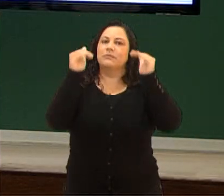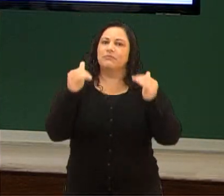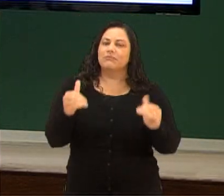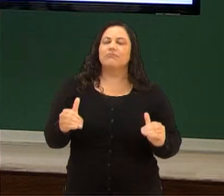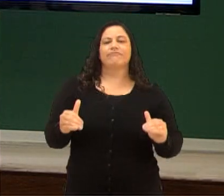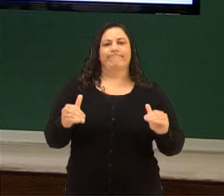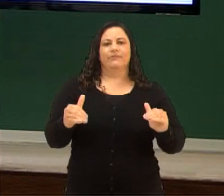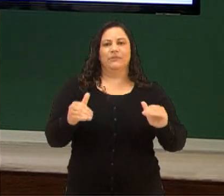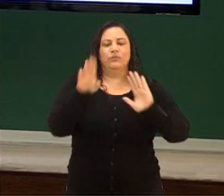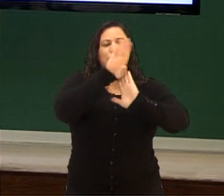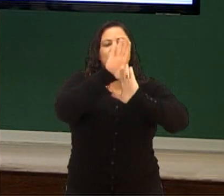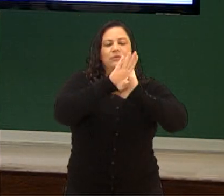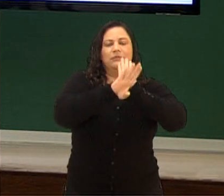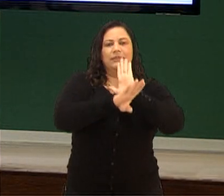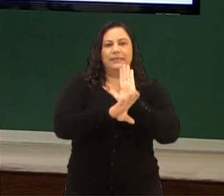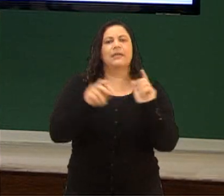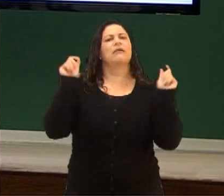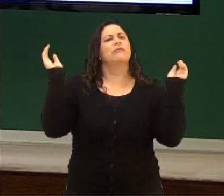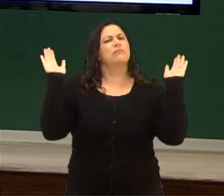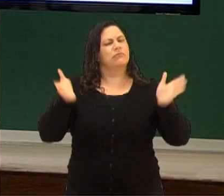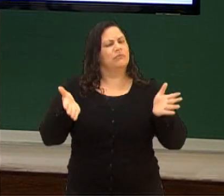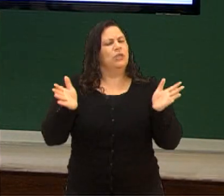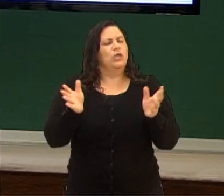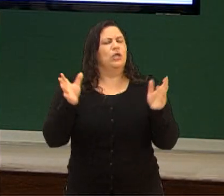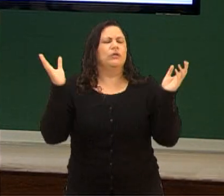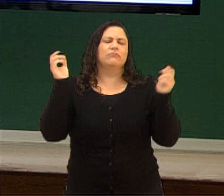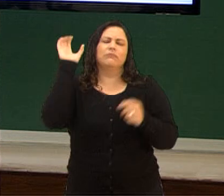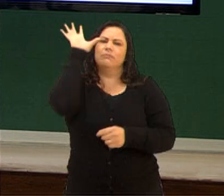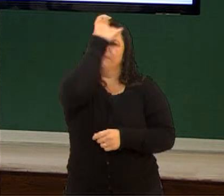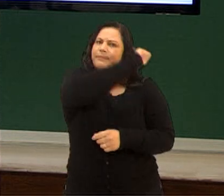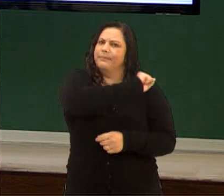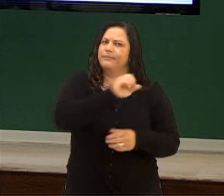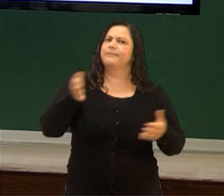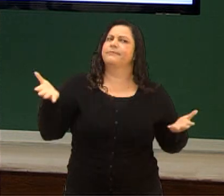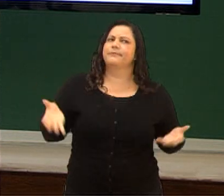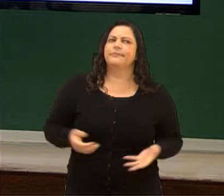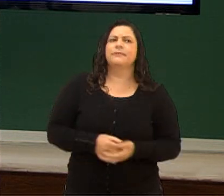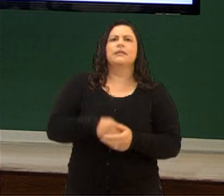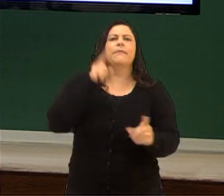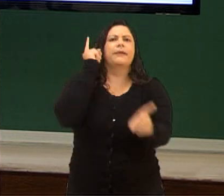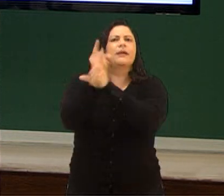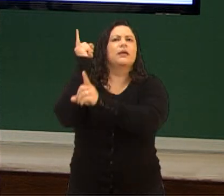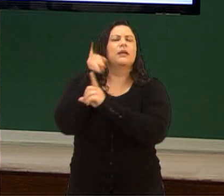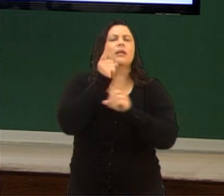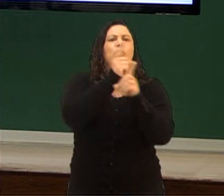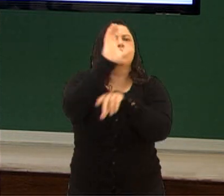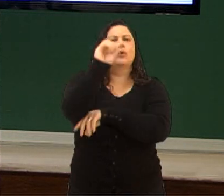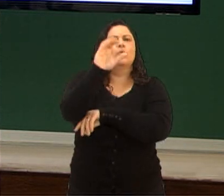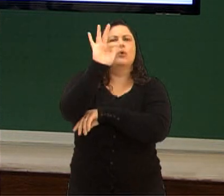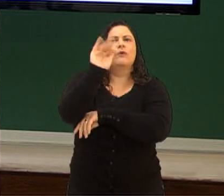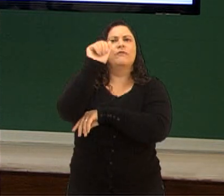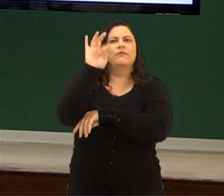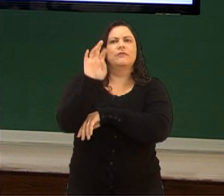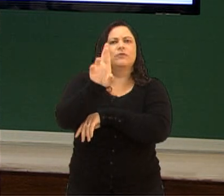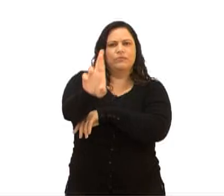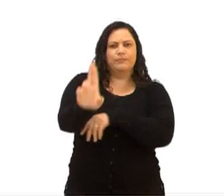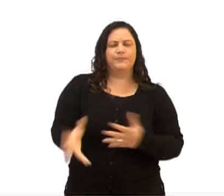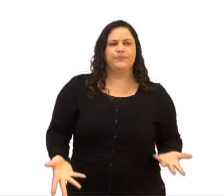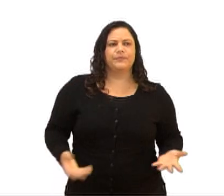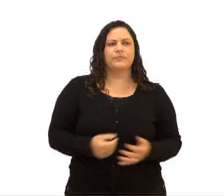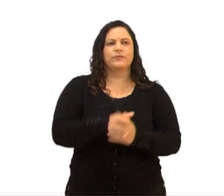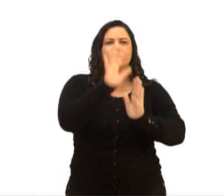passos que a gente já aprendeu. O primeiro passo é encontrar o cofator, tá certo? Como encontro o cofator? Olha lá, o